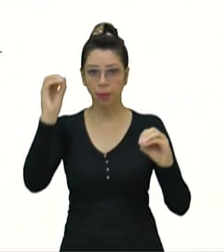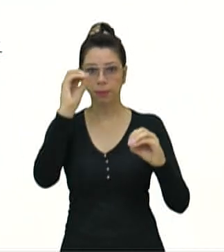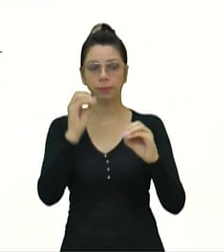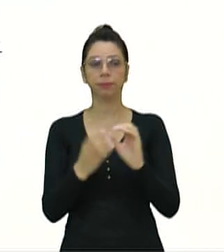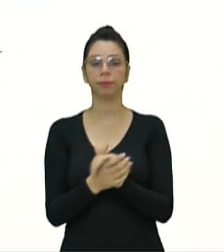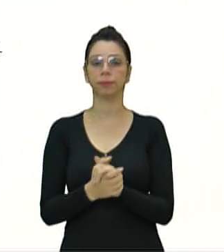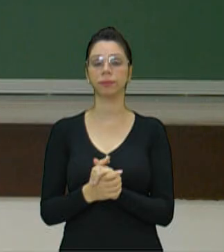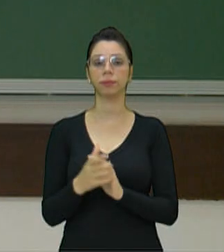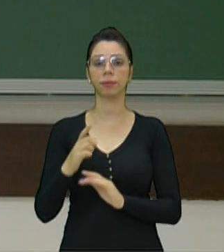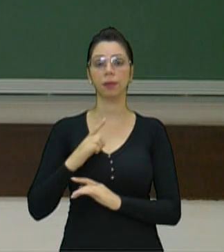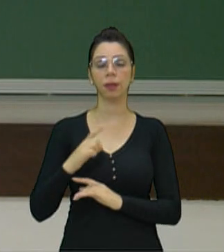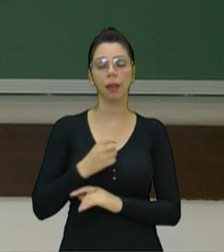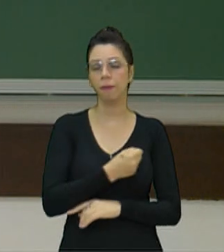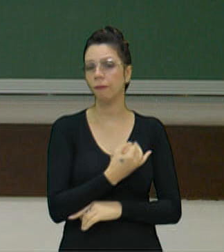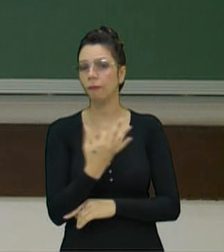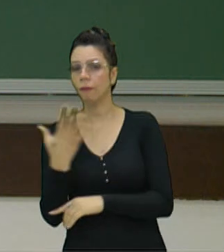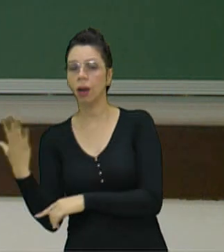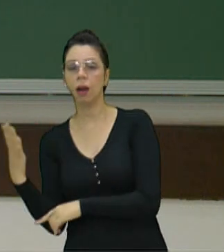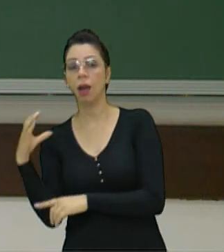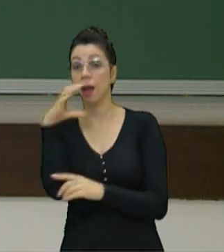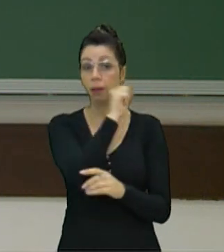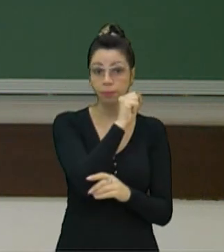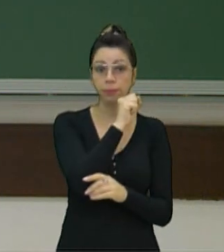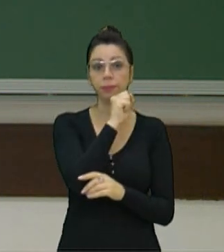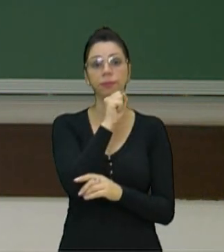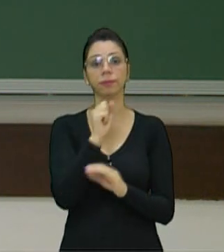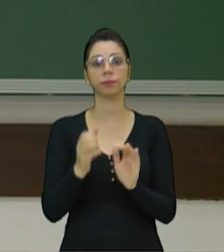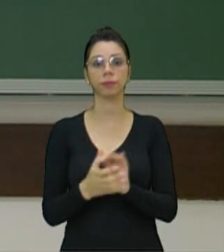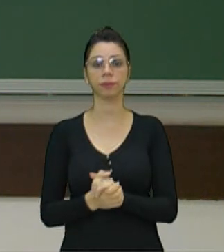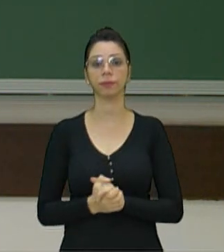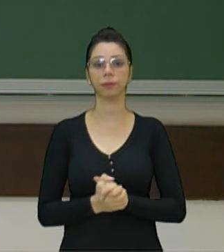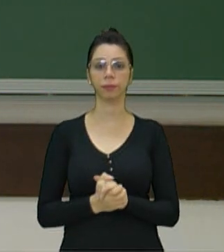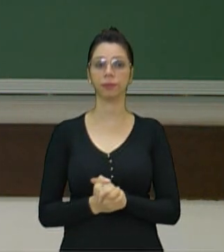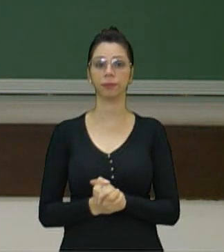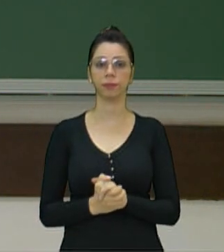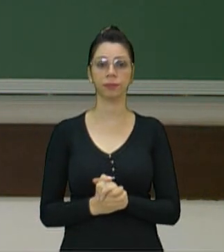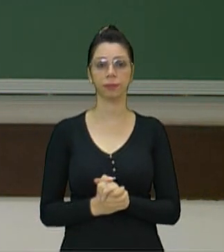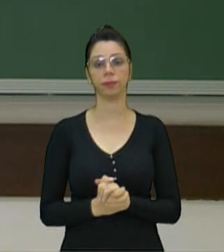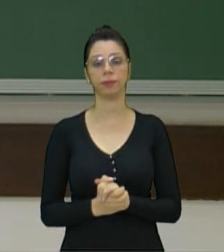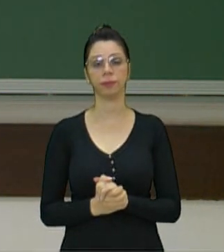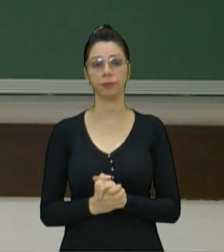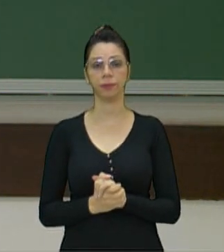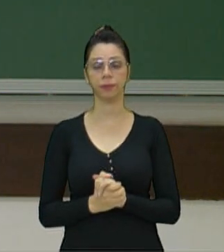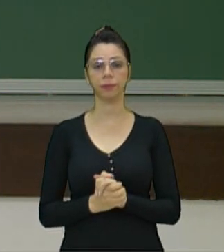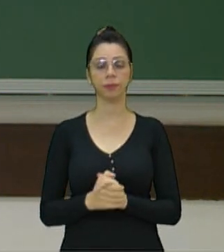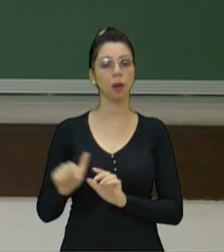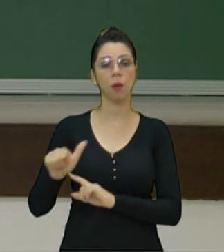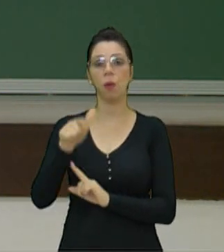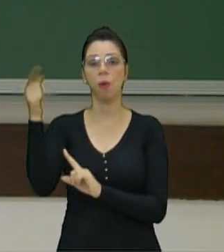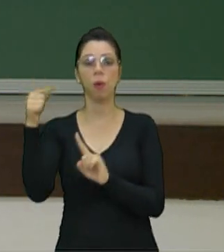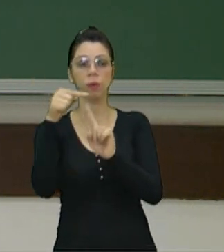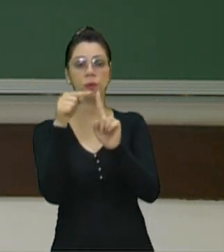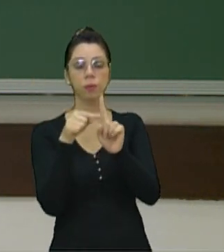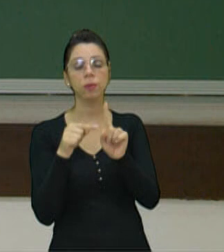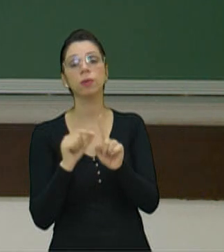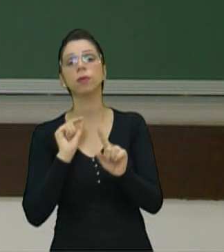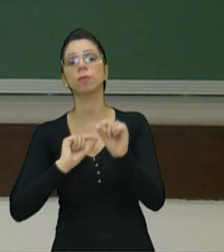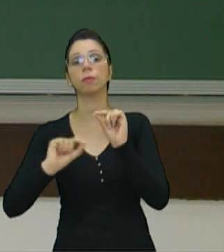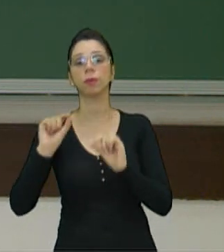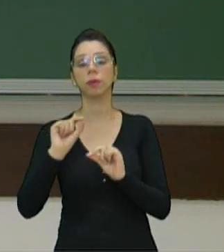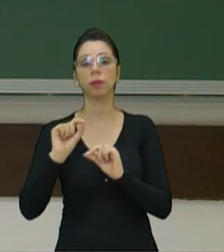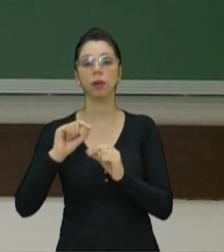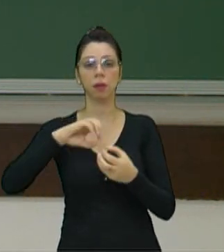ela tem um alto número de descendentes, ela é rápida, né, em função disso aqui. Outro tipo de reprodução